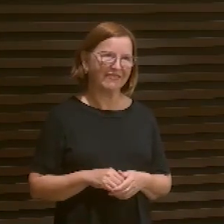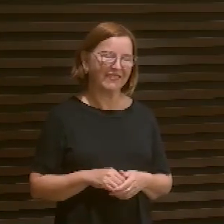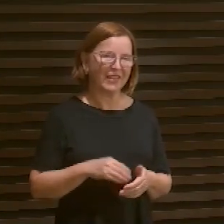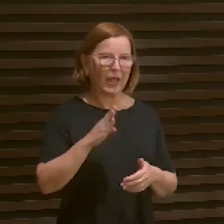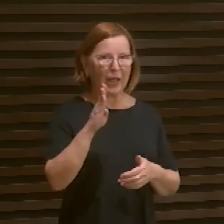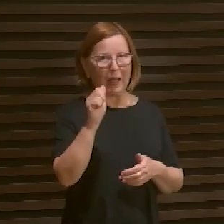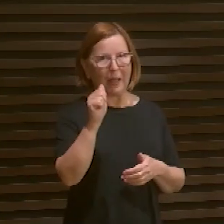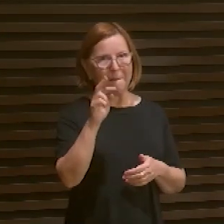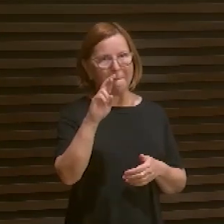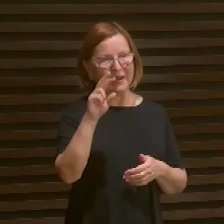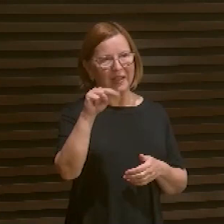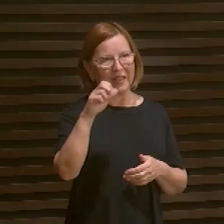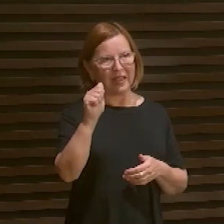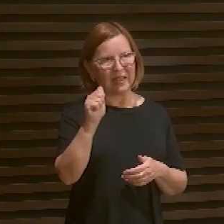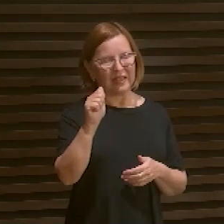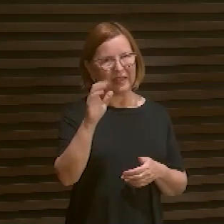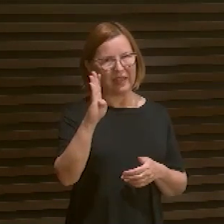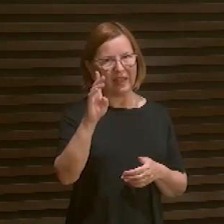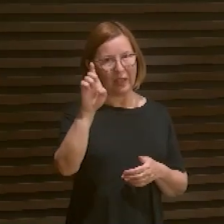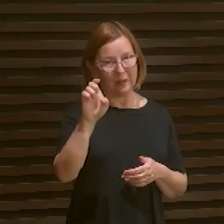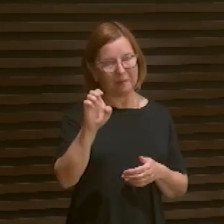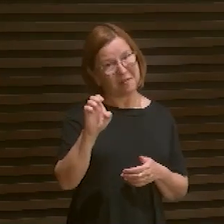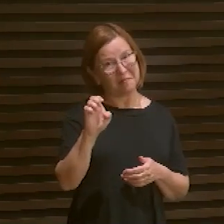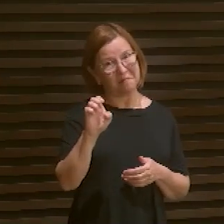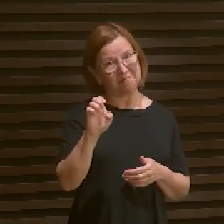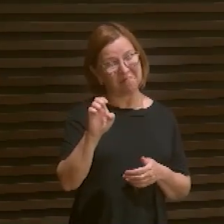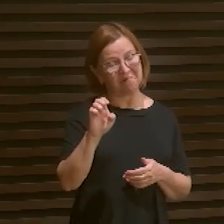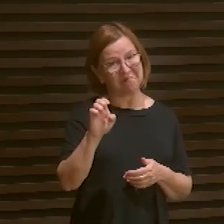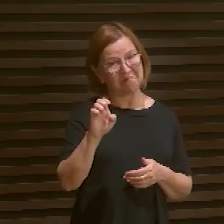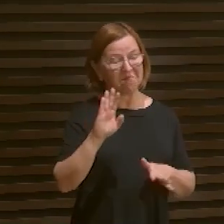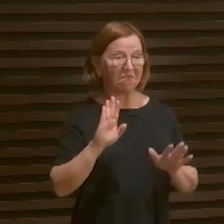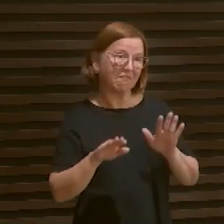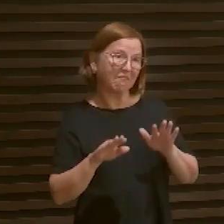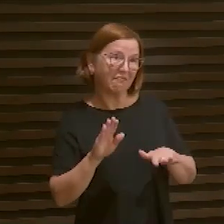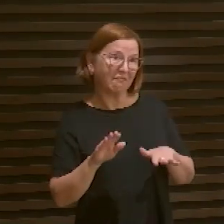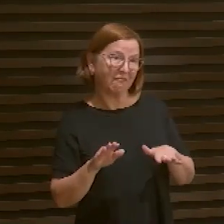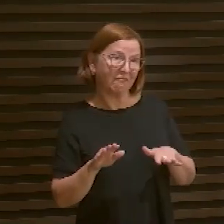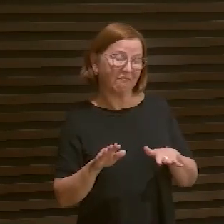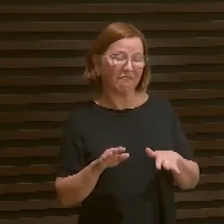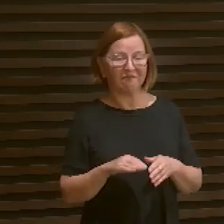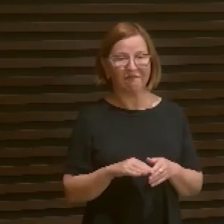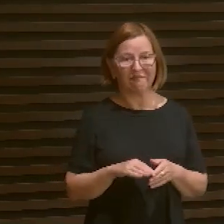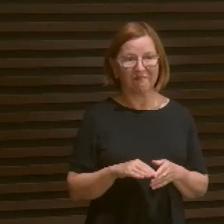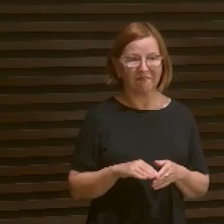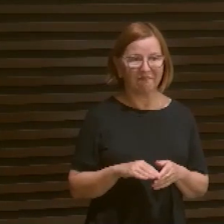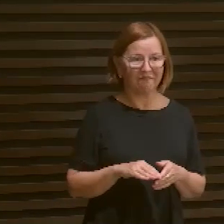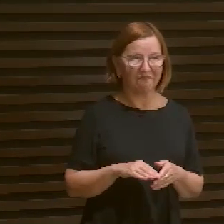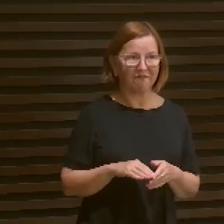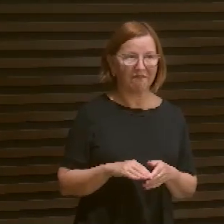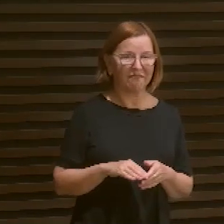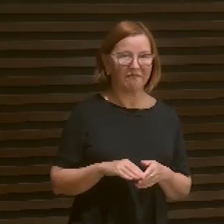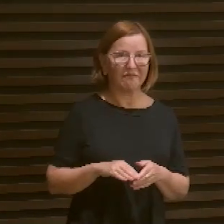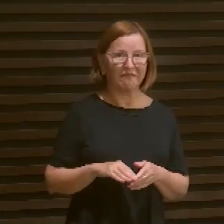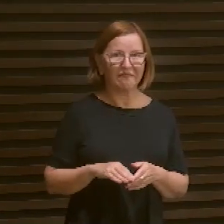Barnabé, com alguma probabilidade de estudiosos.